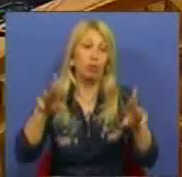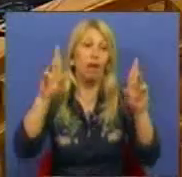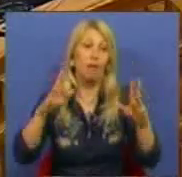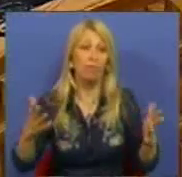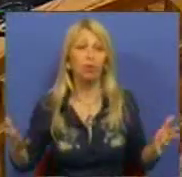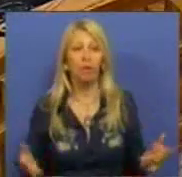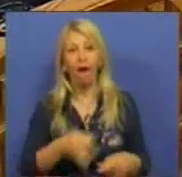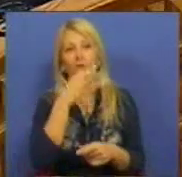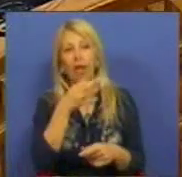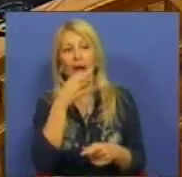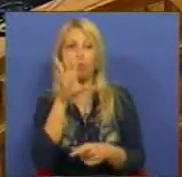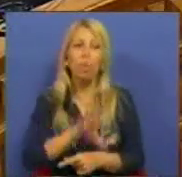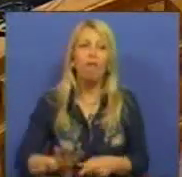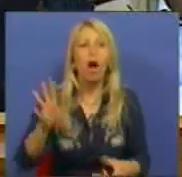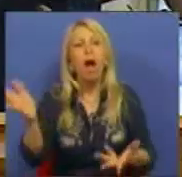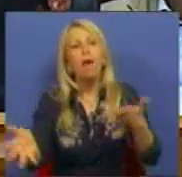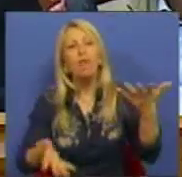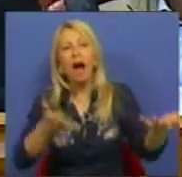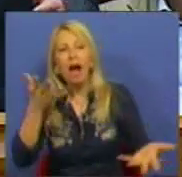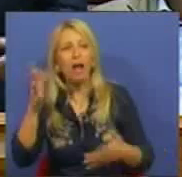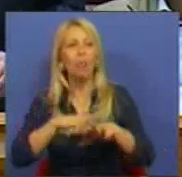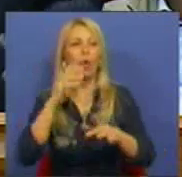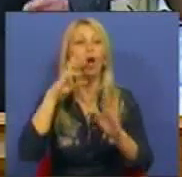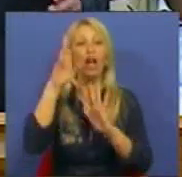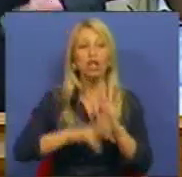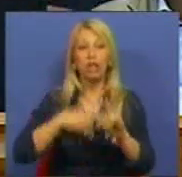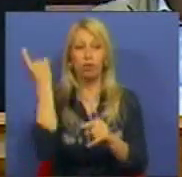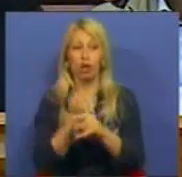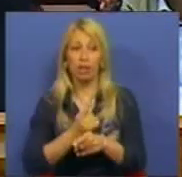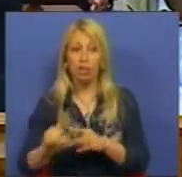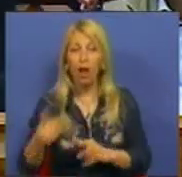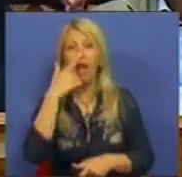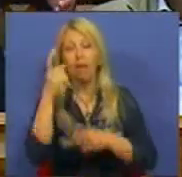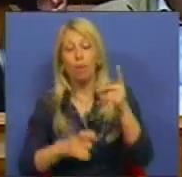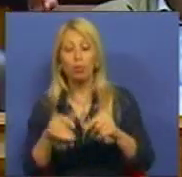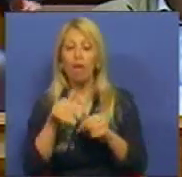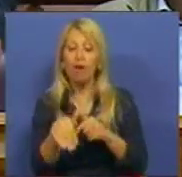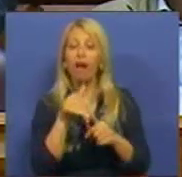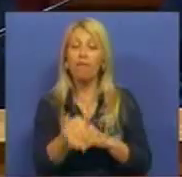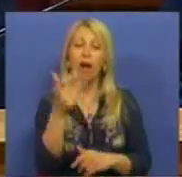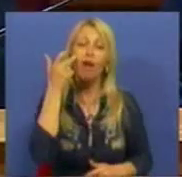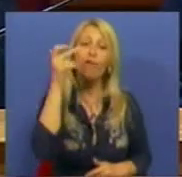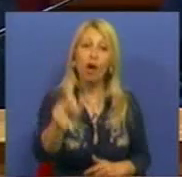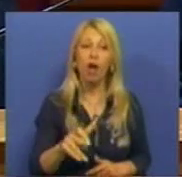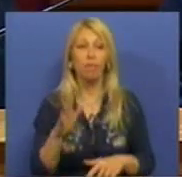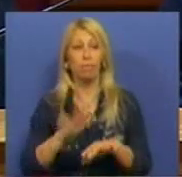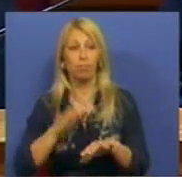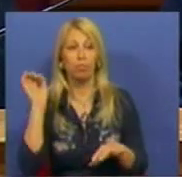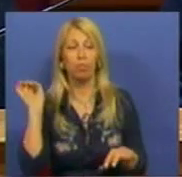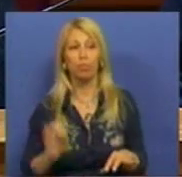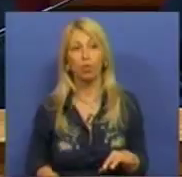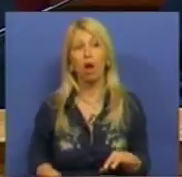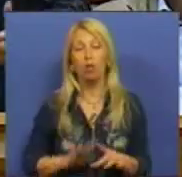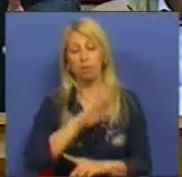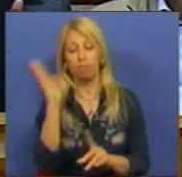falar-nos de uma forma ainda vaga de um regime excepcional para pessoas que se estão a reformar devido